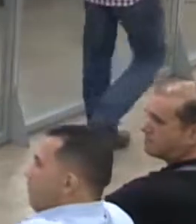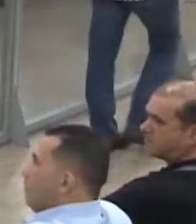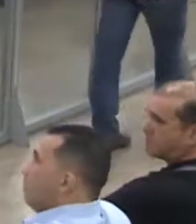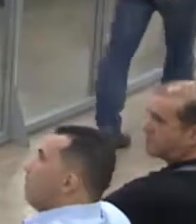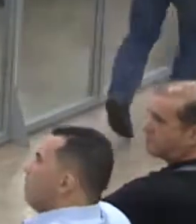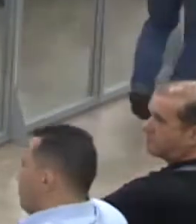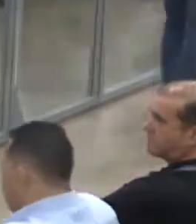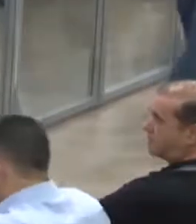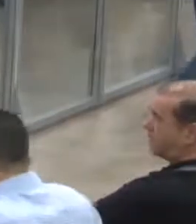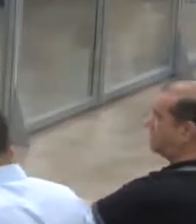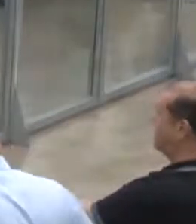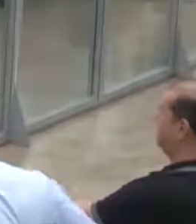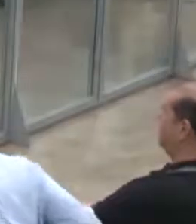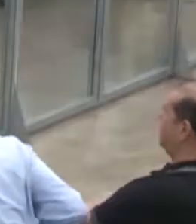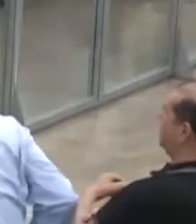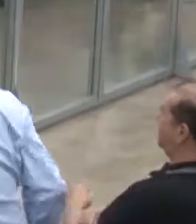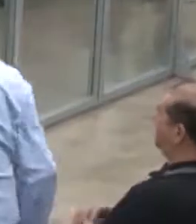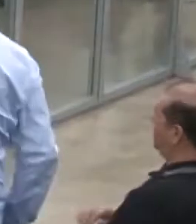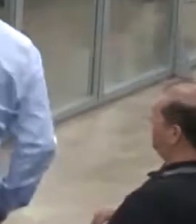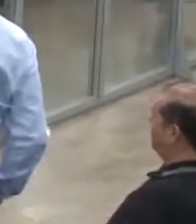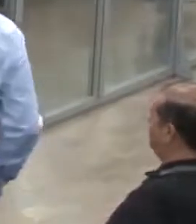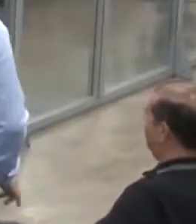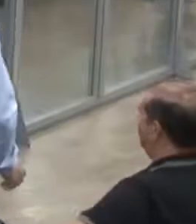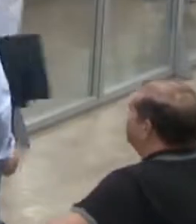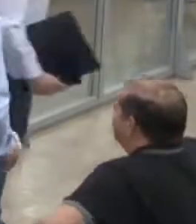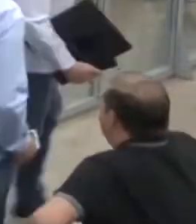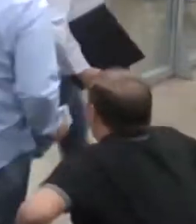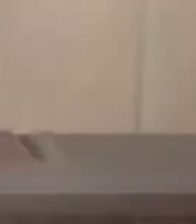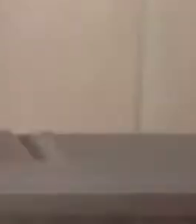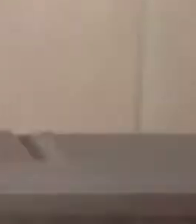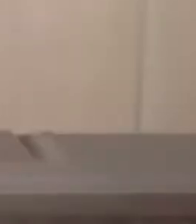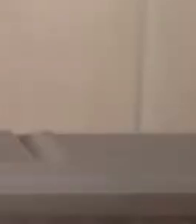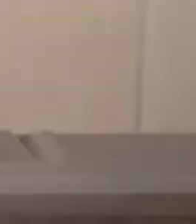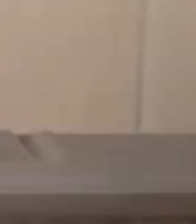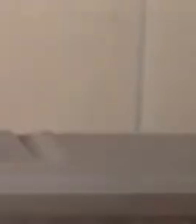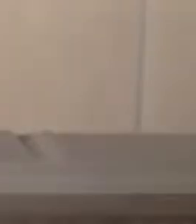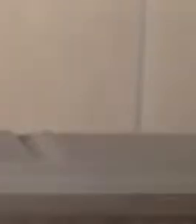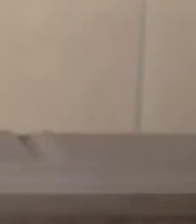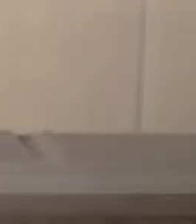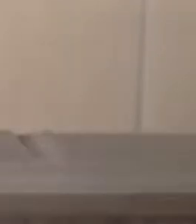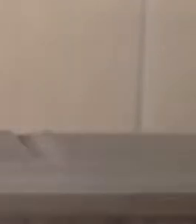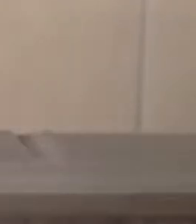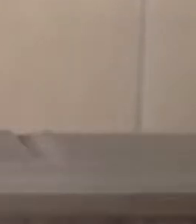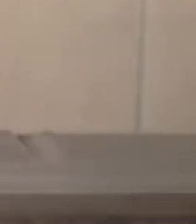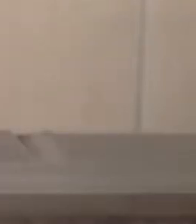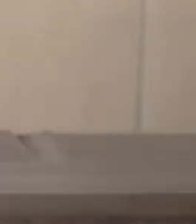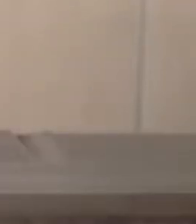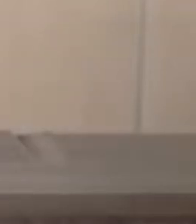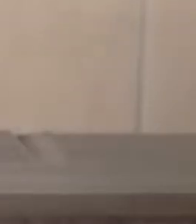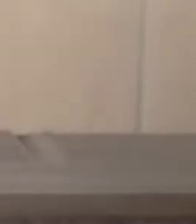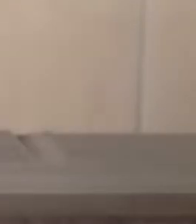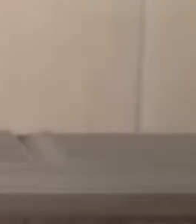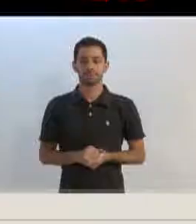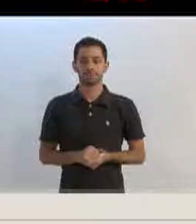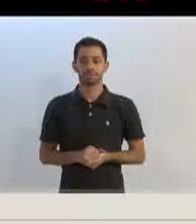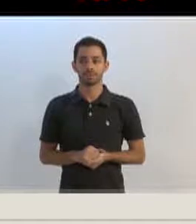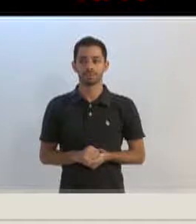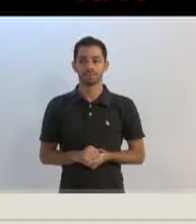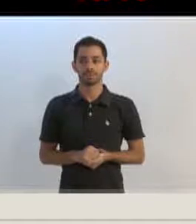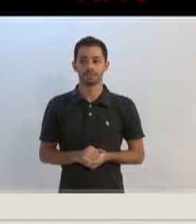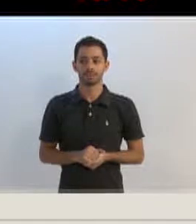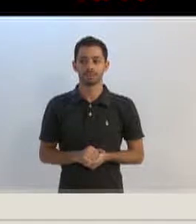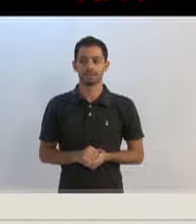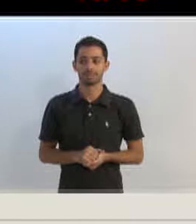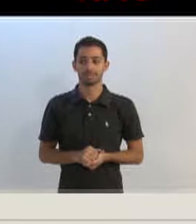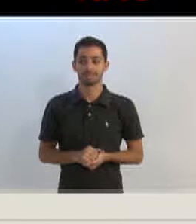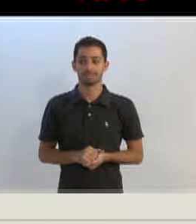incluir denominação bilíngue no nome de duas escolas. Os vereadores ainda rejeitaram o